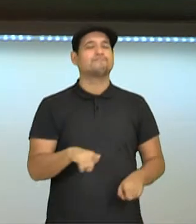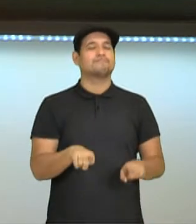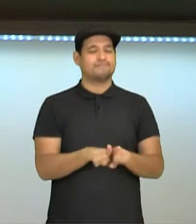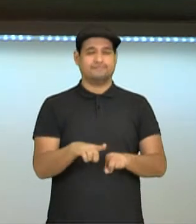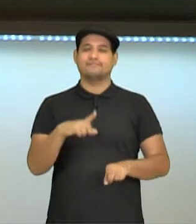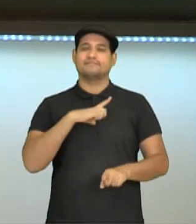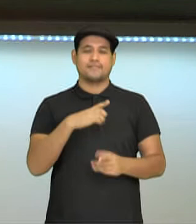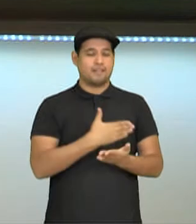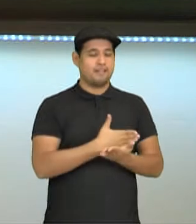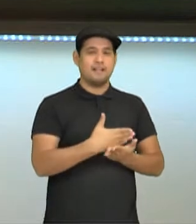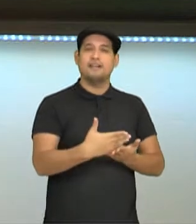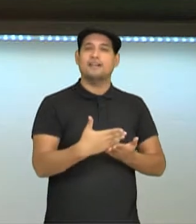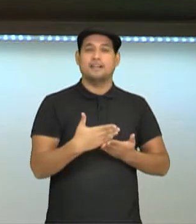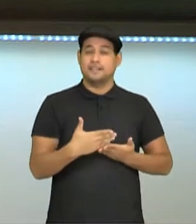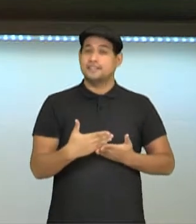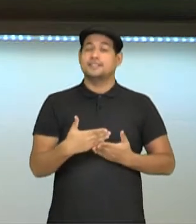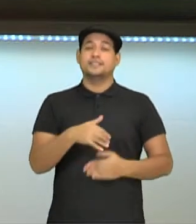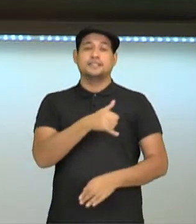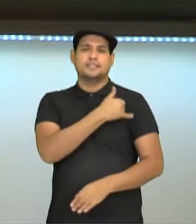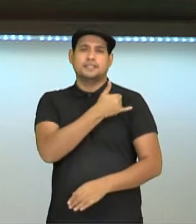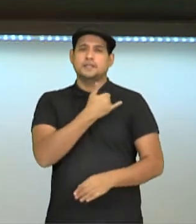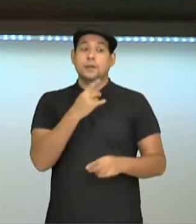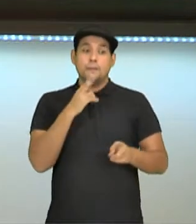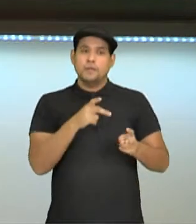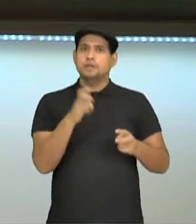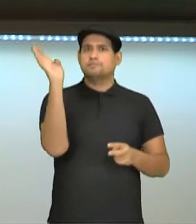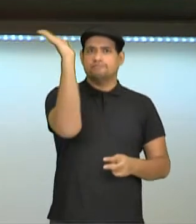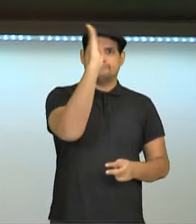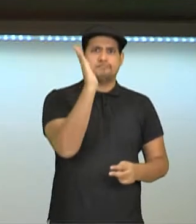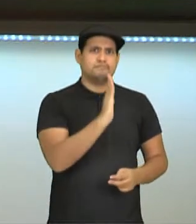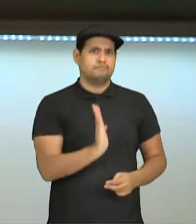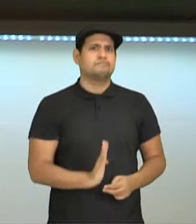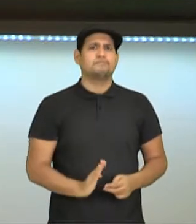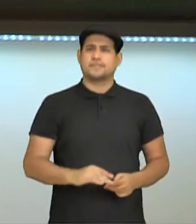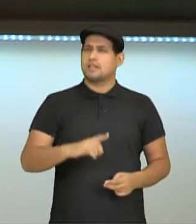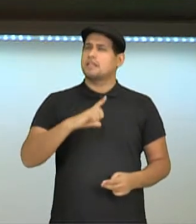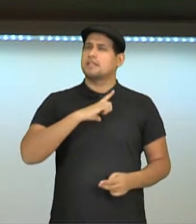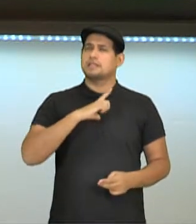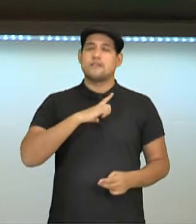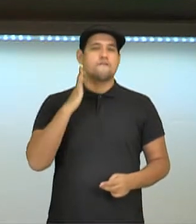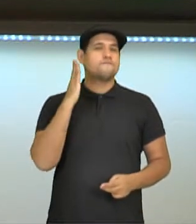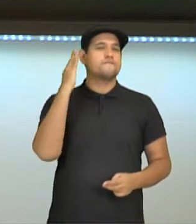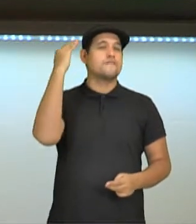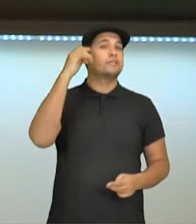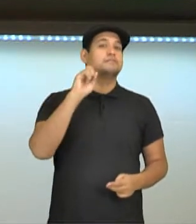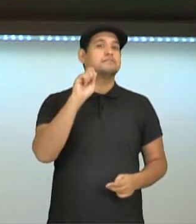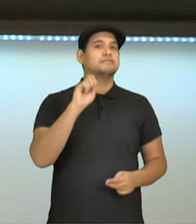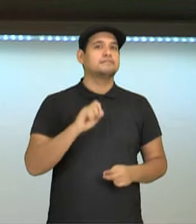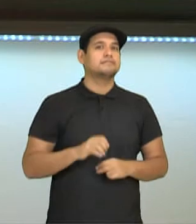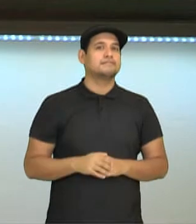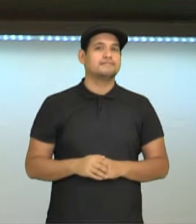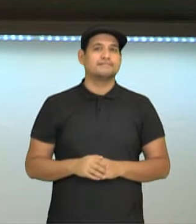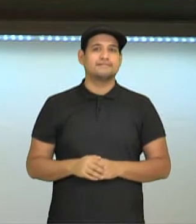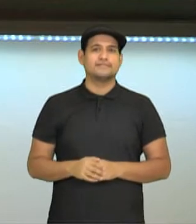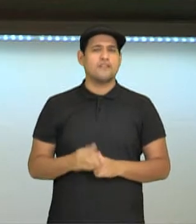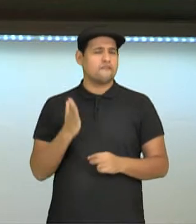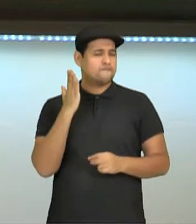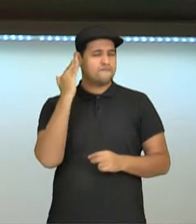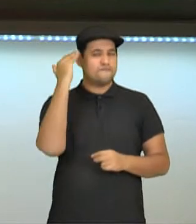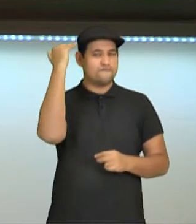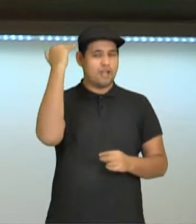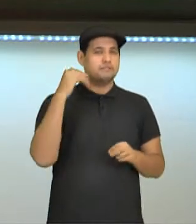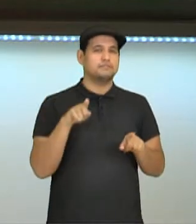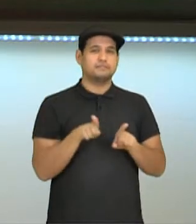o seu começo aqui, né? E olha que o Brasil, ele tem uma fama também de muito